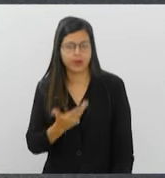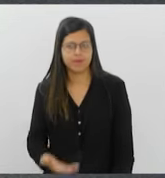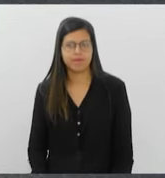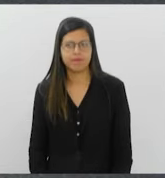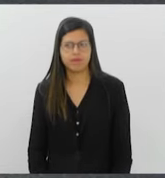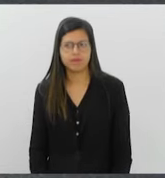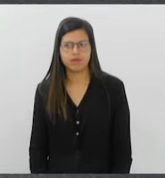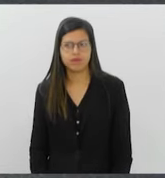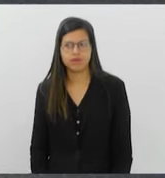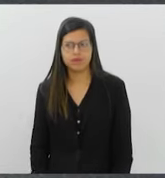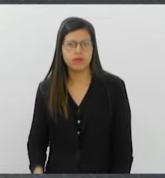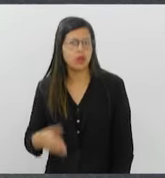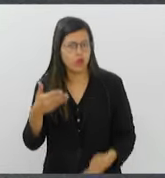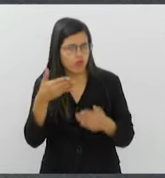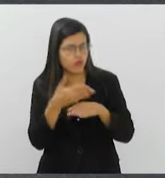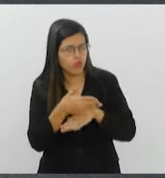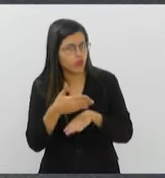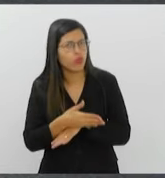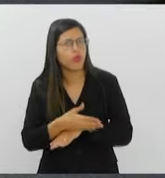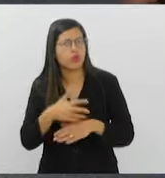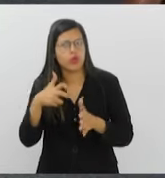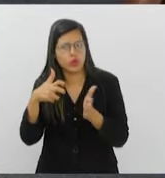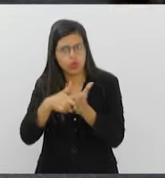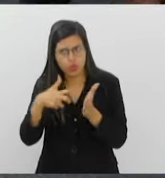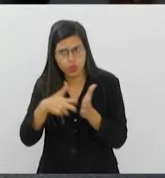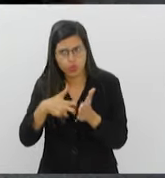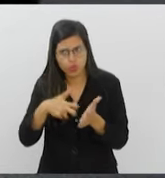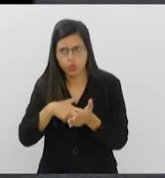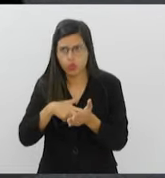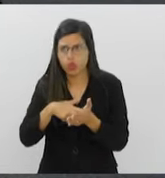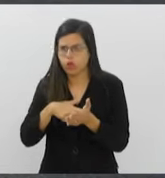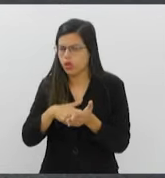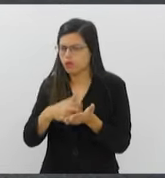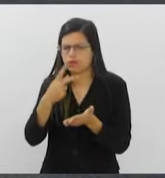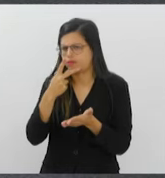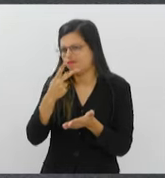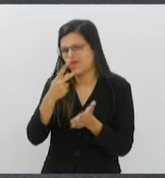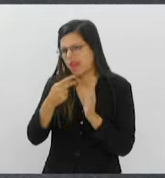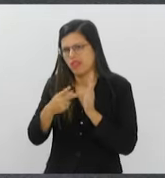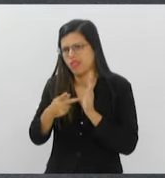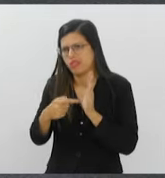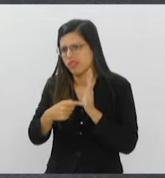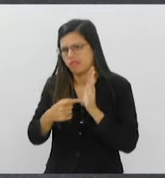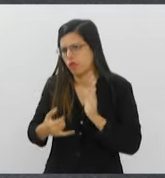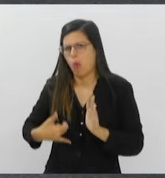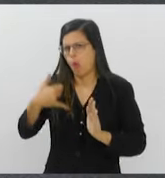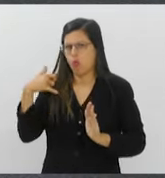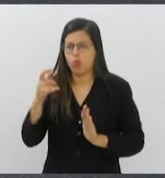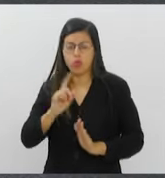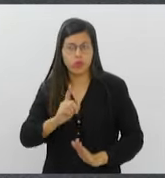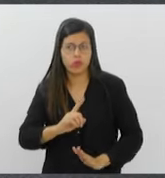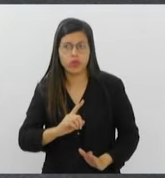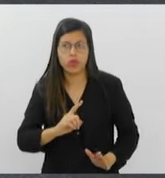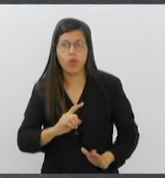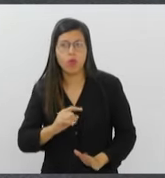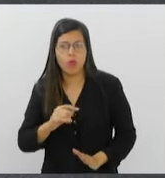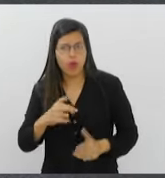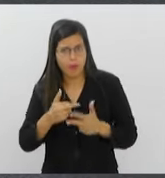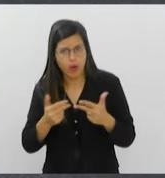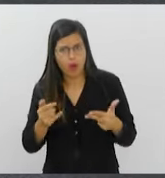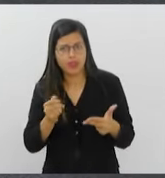Eu passei por todas as torturas de todo mundo, não me vanglorio disso, não me vanglorio disso, é uma coisa